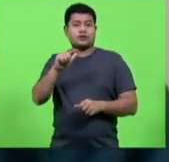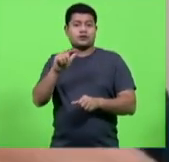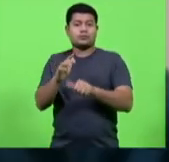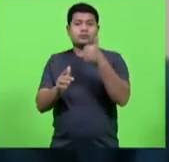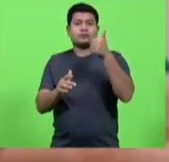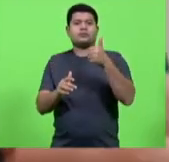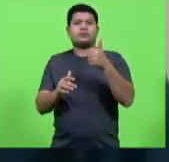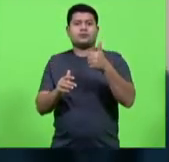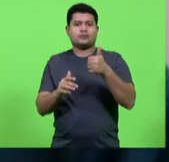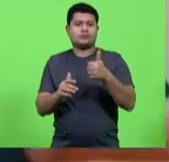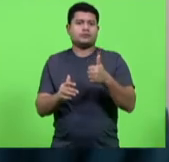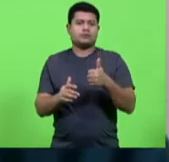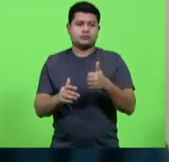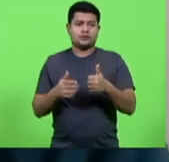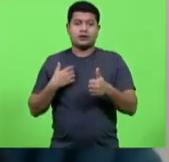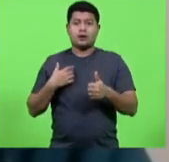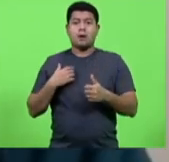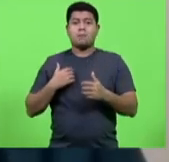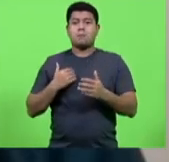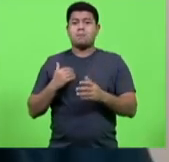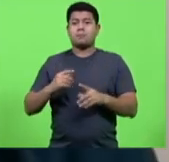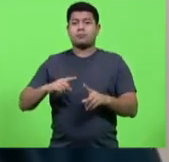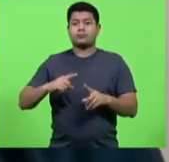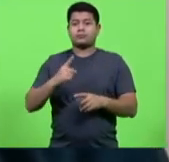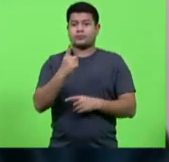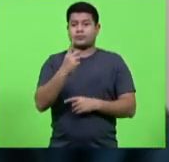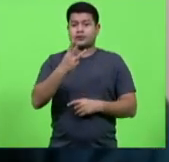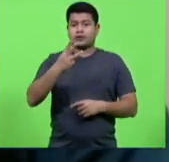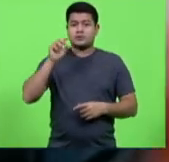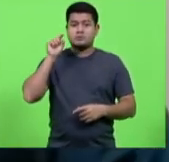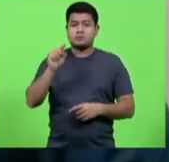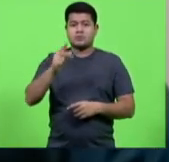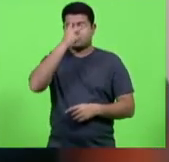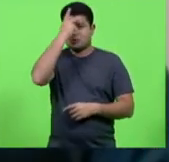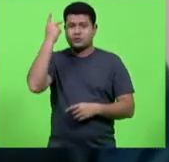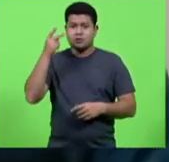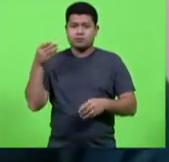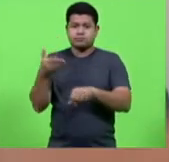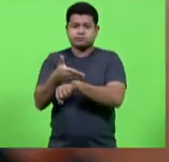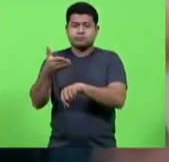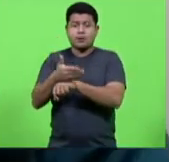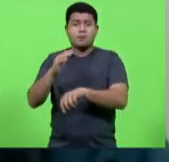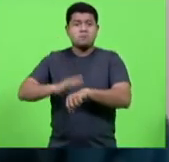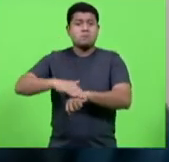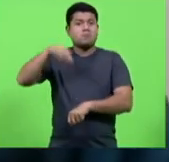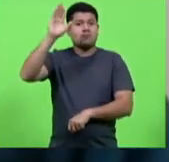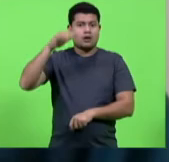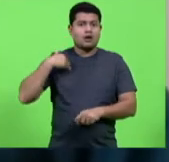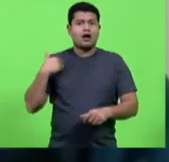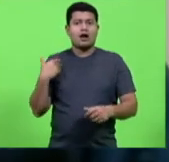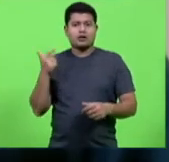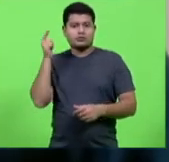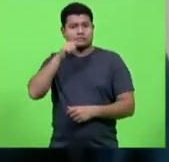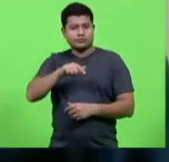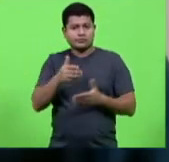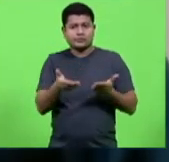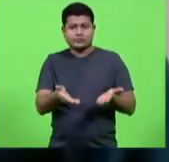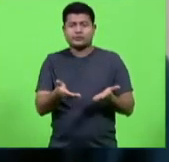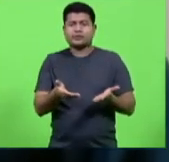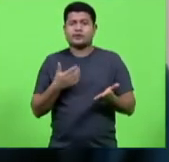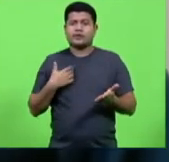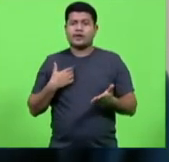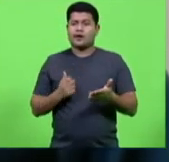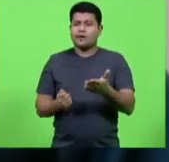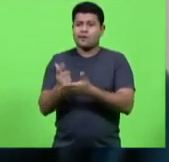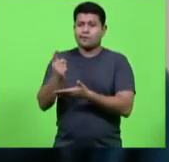de 13 mil pessoas participaram, né, junto aos expositores, adquirindo todos